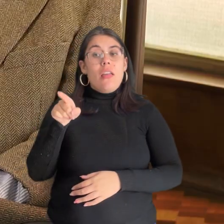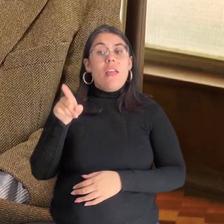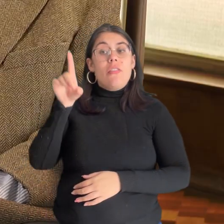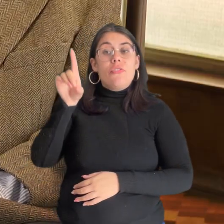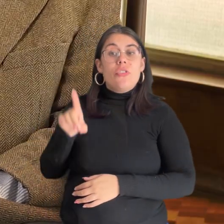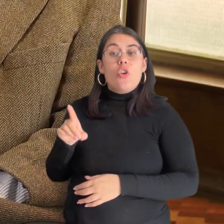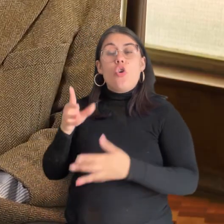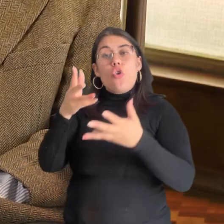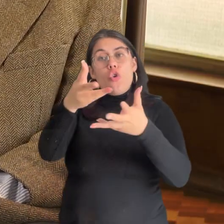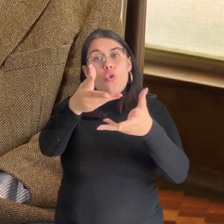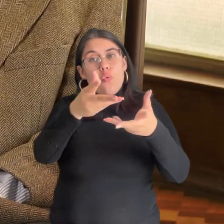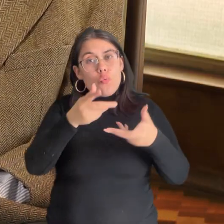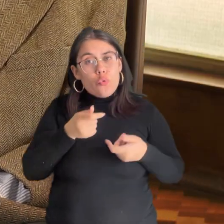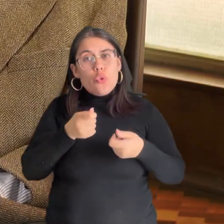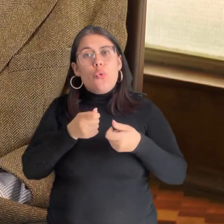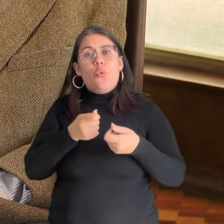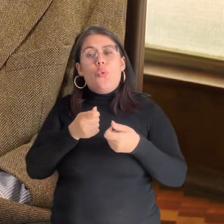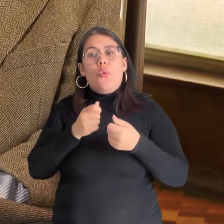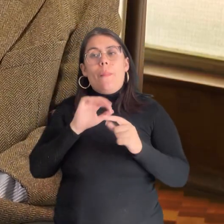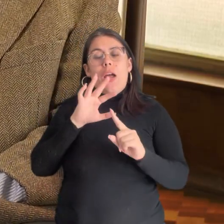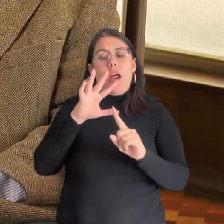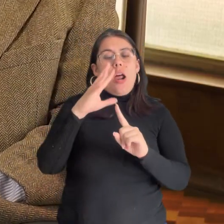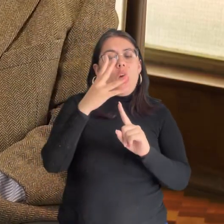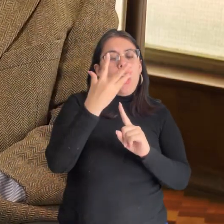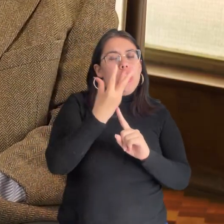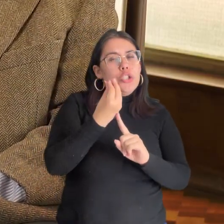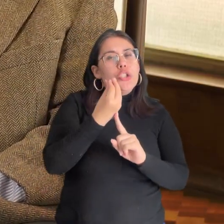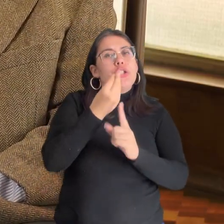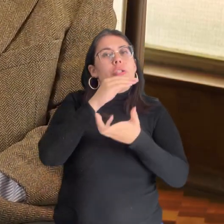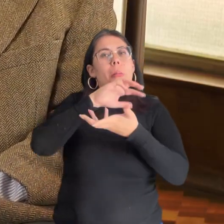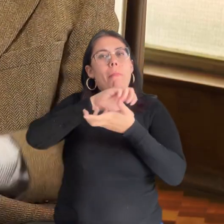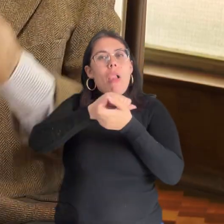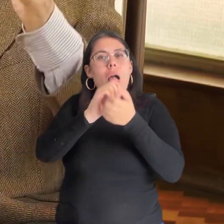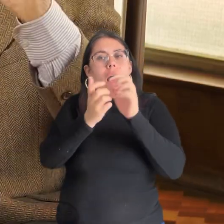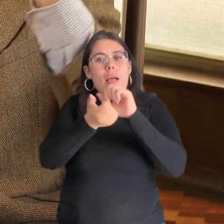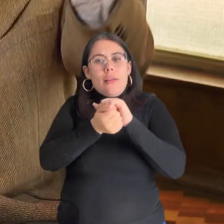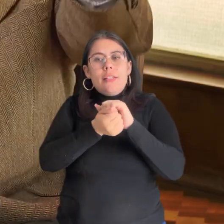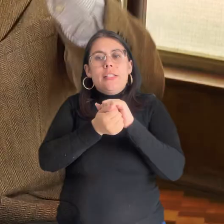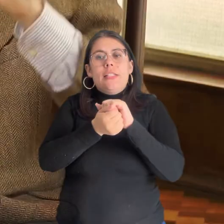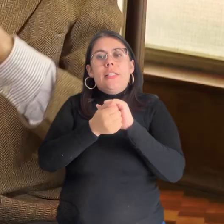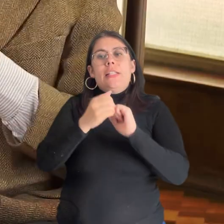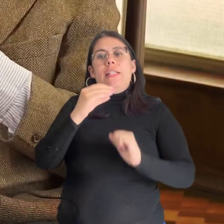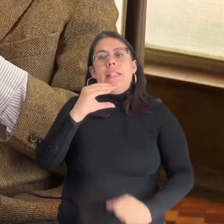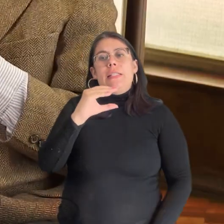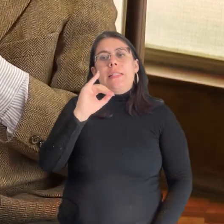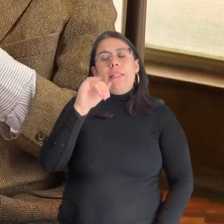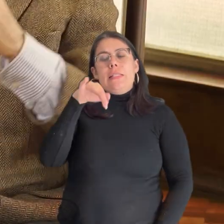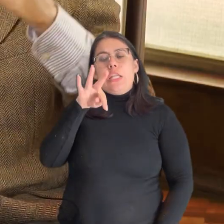o Frederico convidou uma artista plástica, a